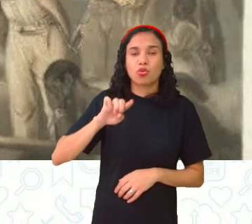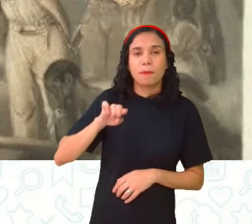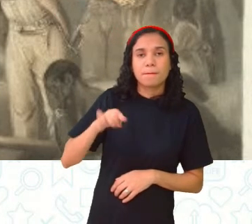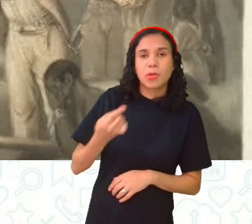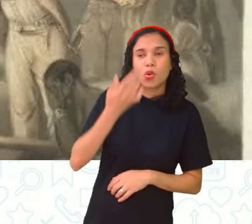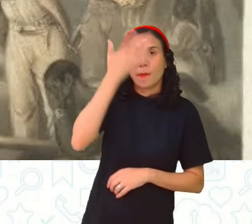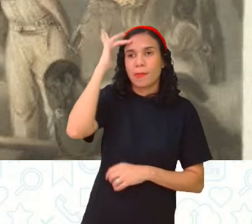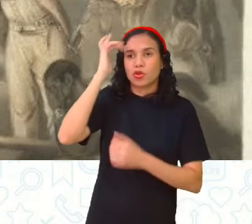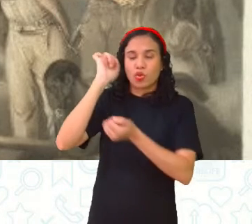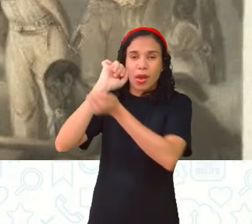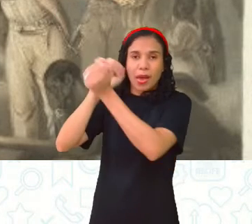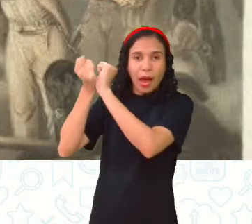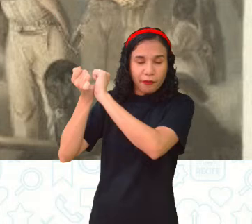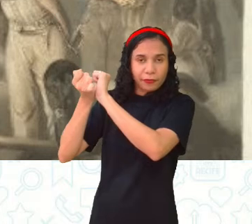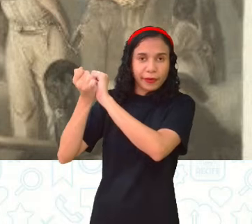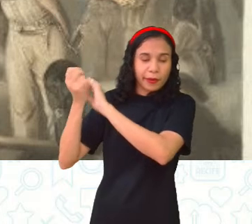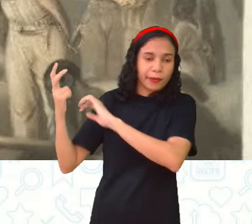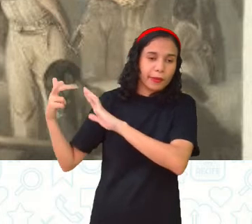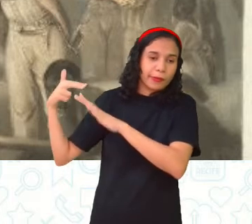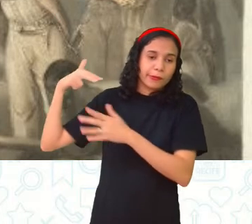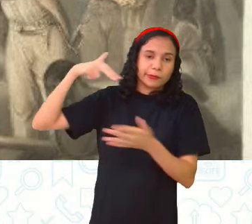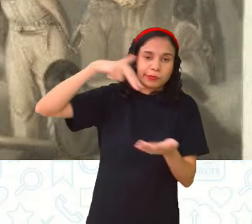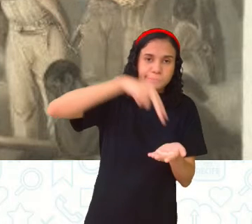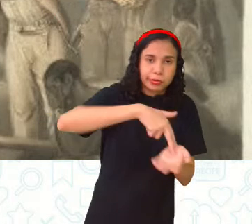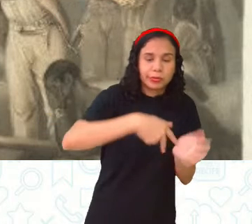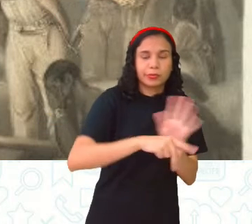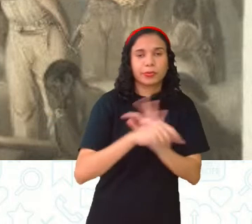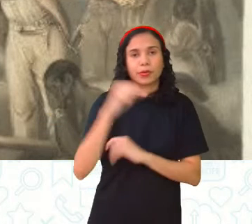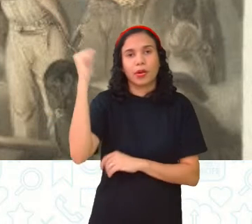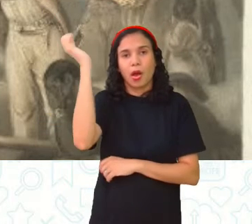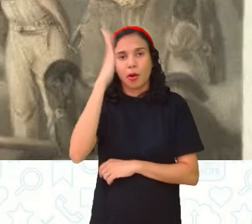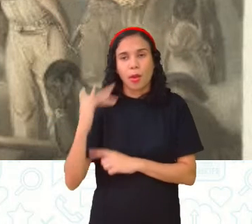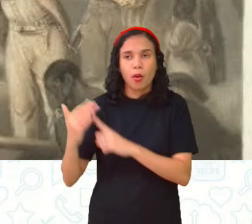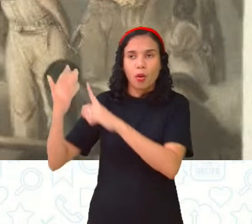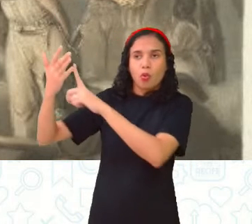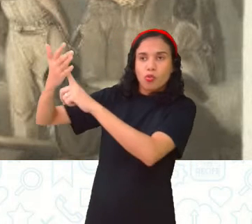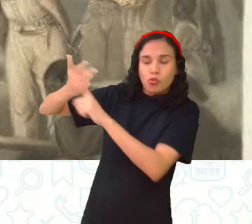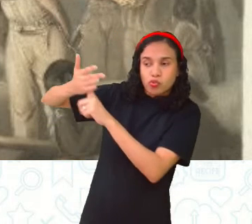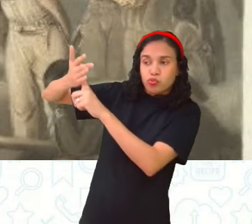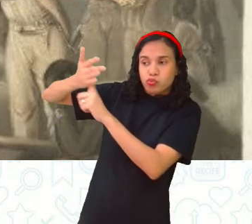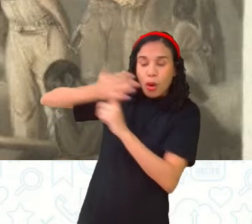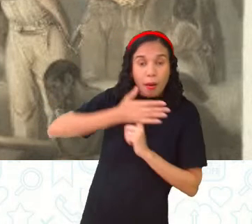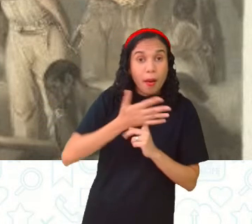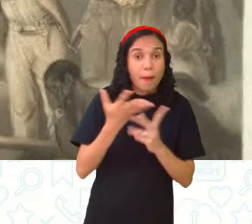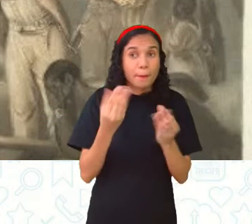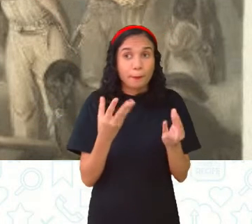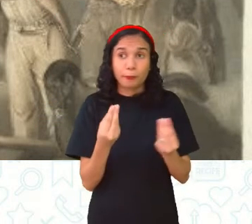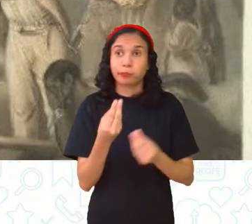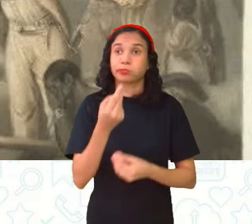africanos foram trazidos para o Brasil pelo tráfico negreiro. Vejam só o quanto